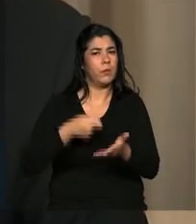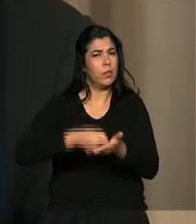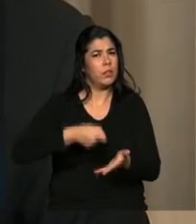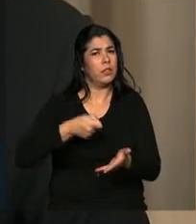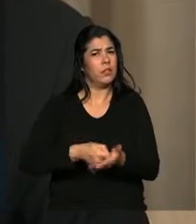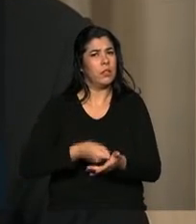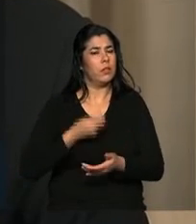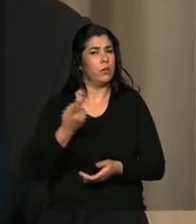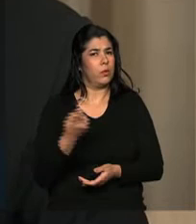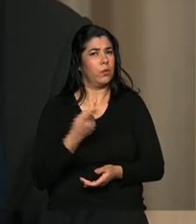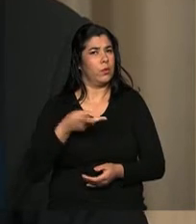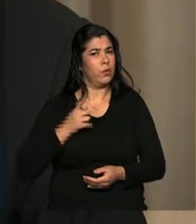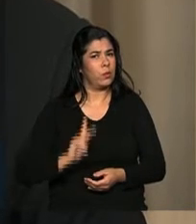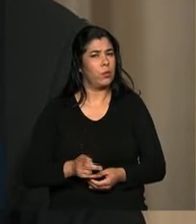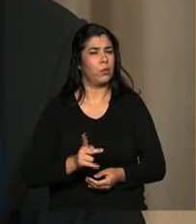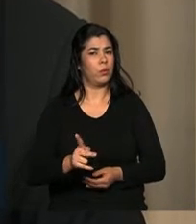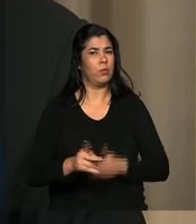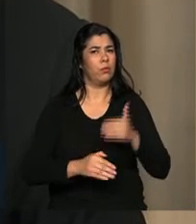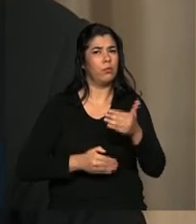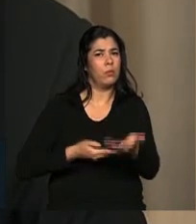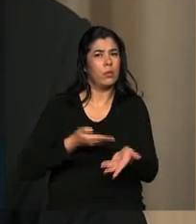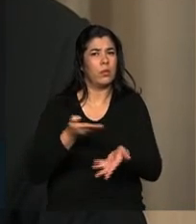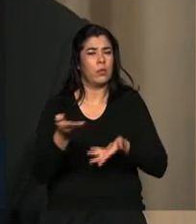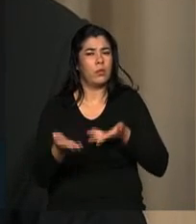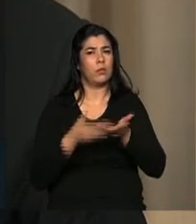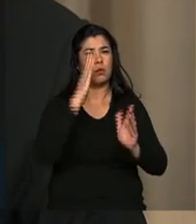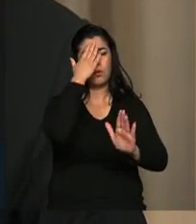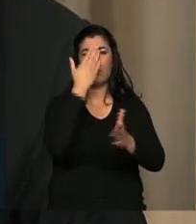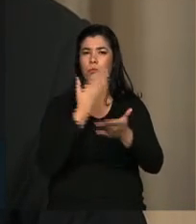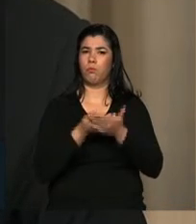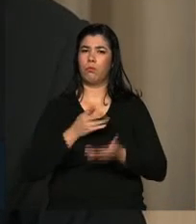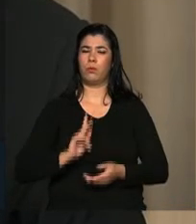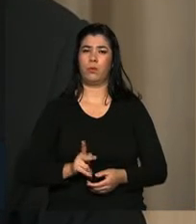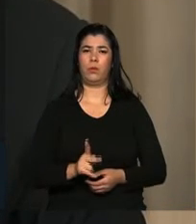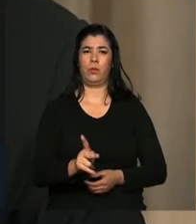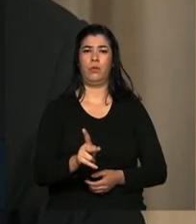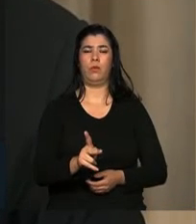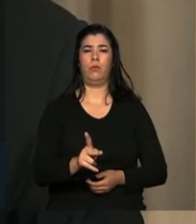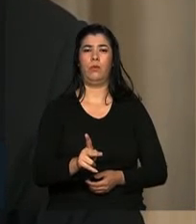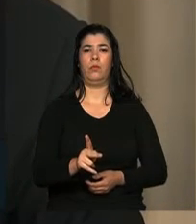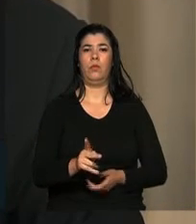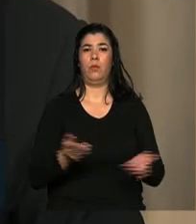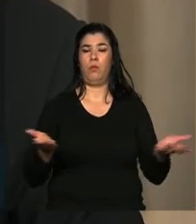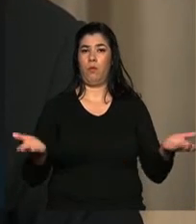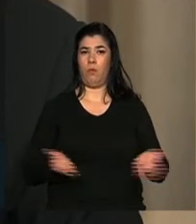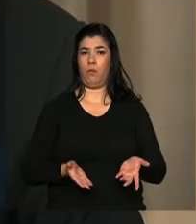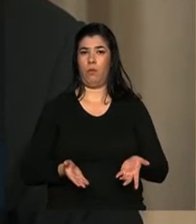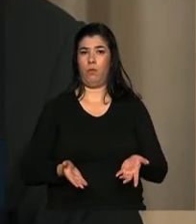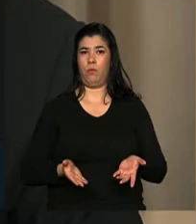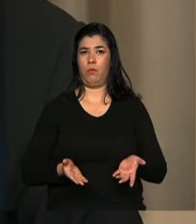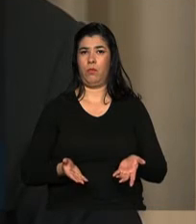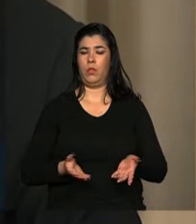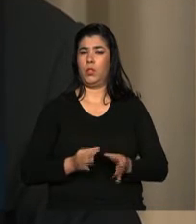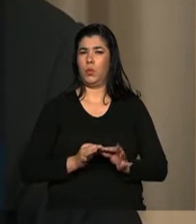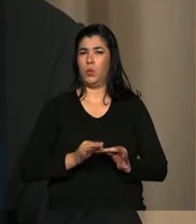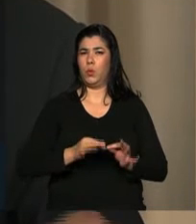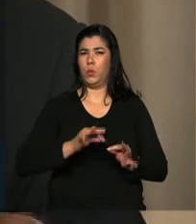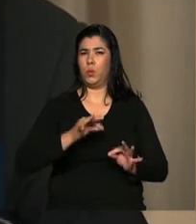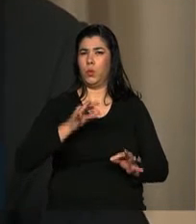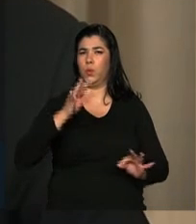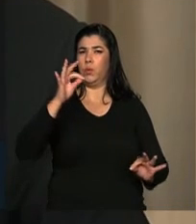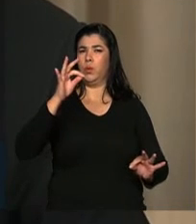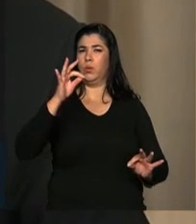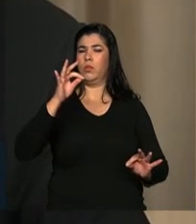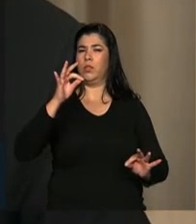gente continue construindo a confiança de maneira constante. E o hoje é tão grande para as